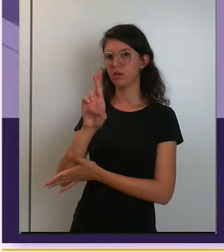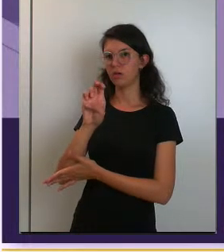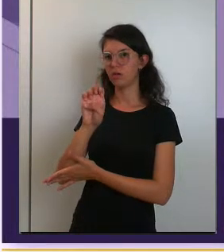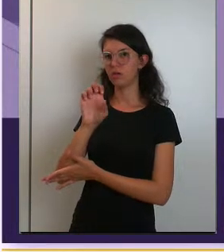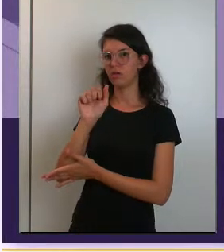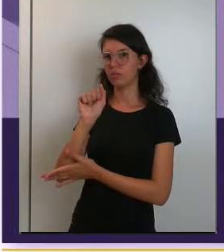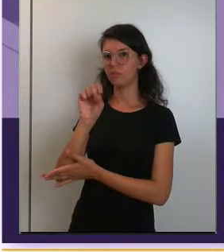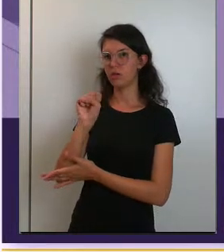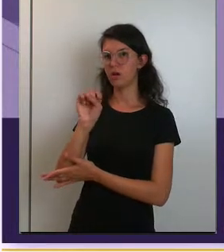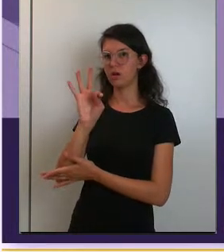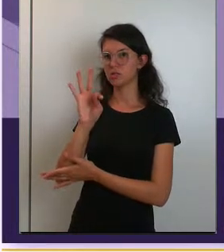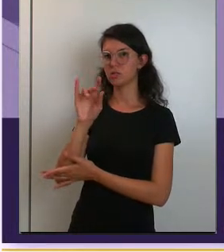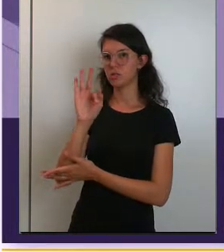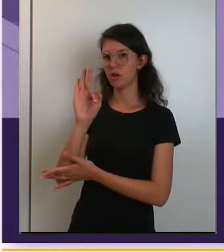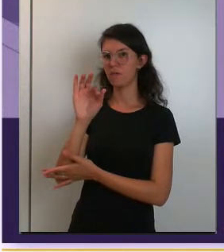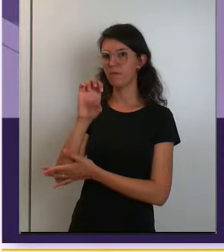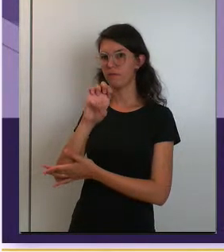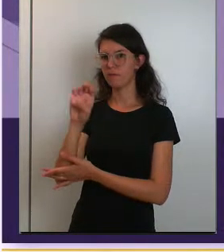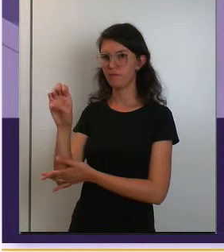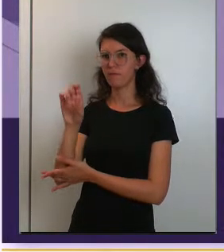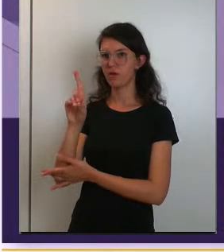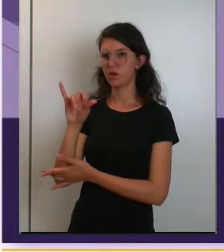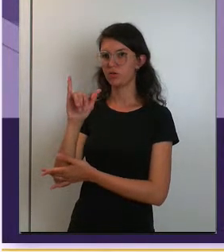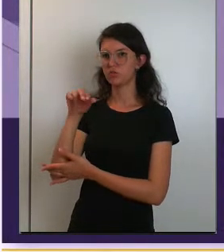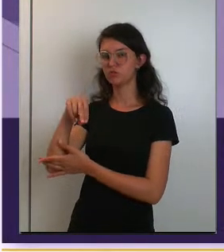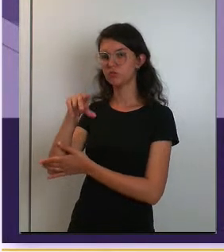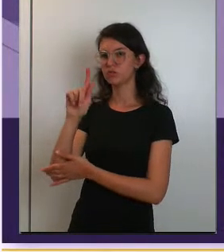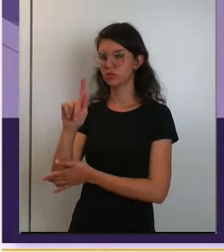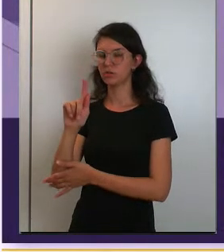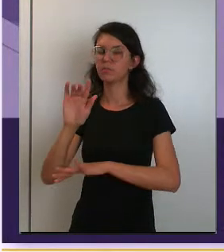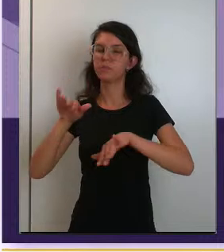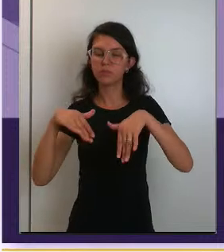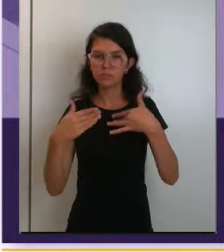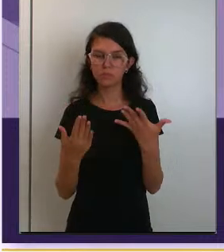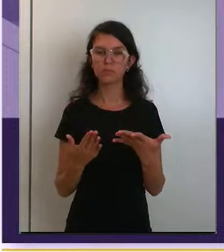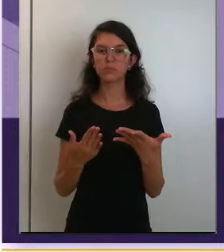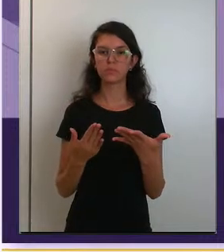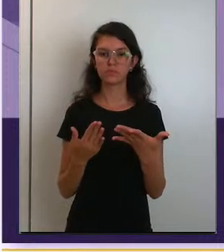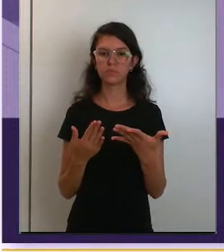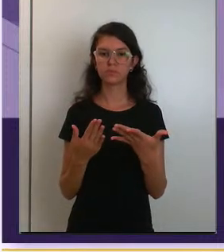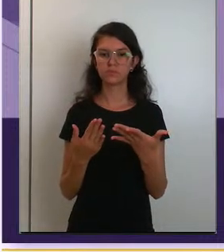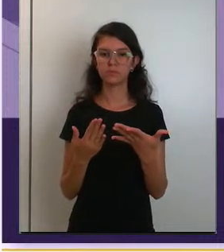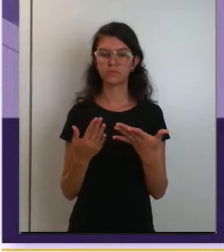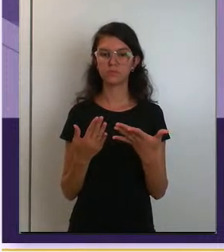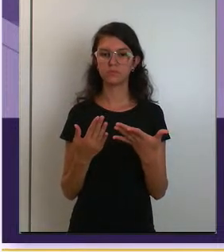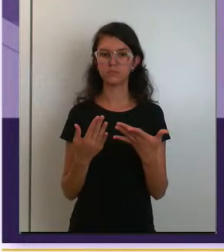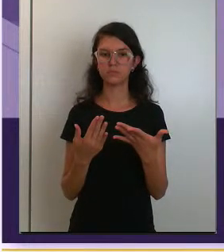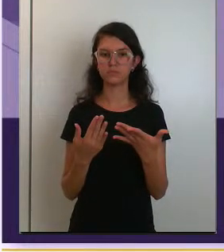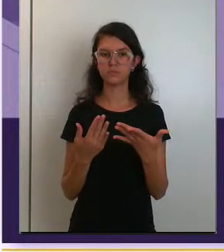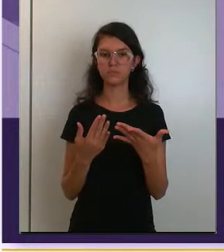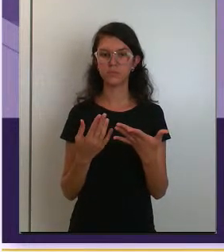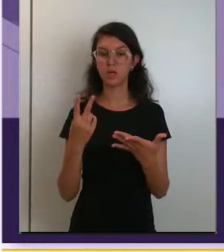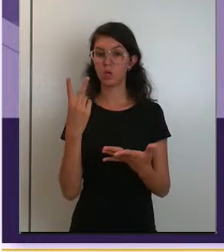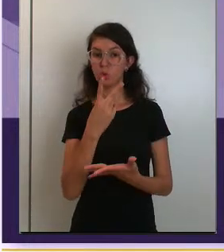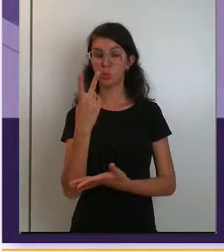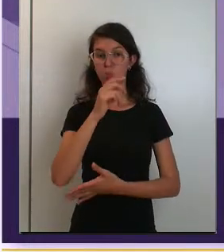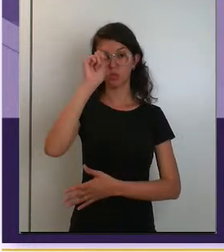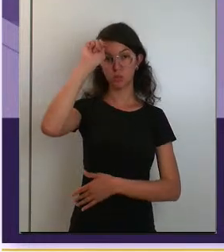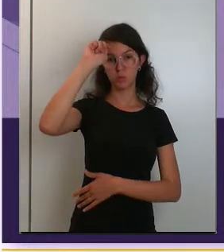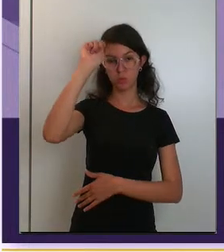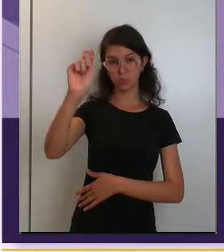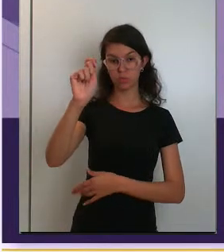do mundo, onde eles, as duas autoras,